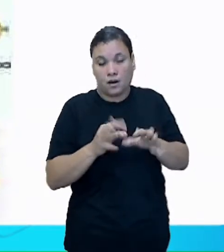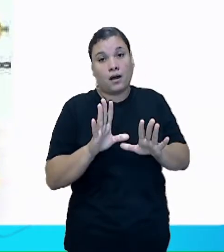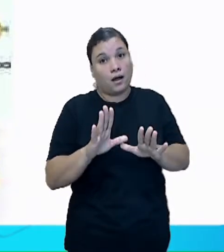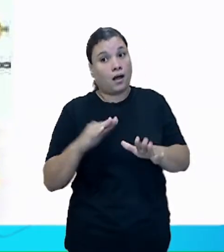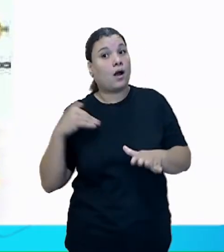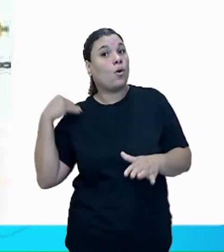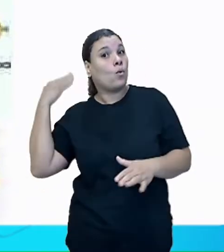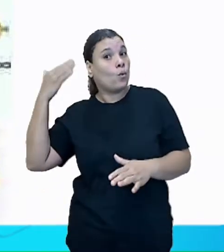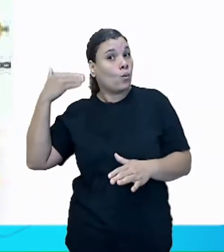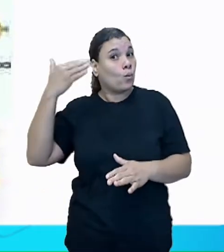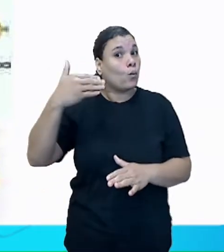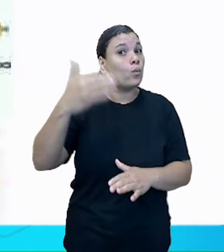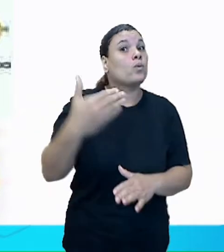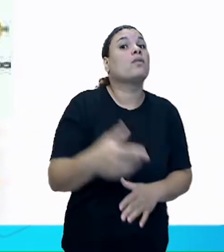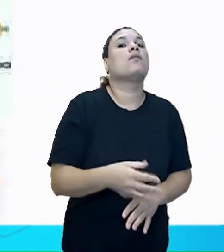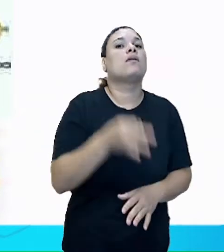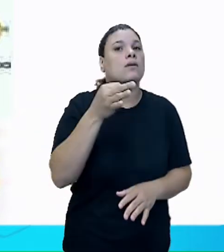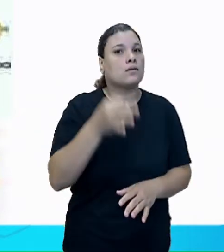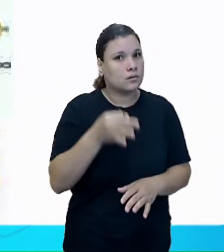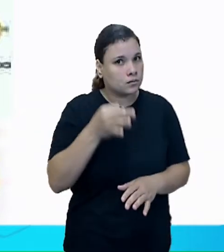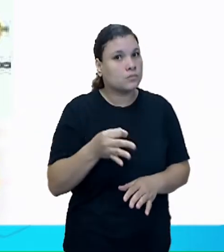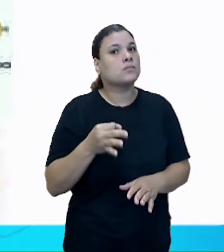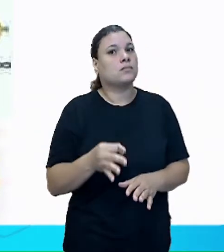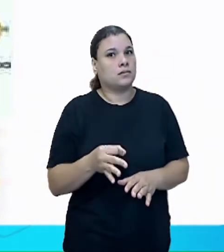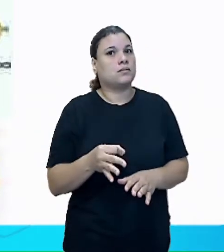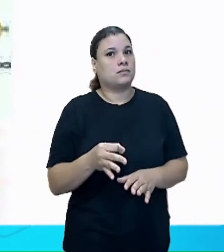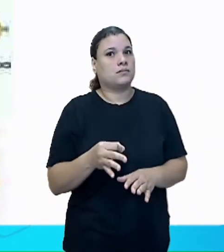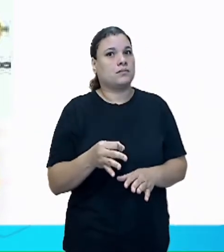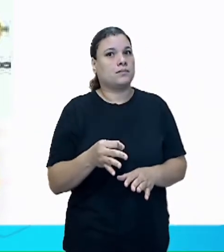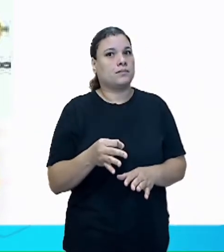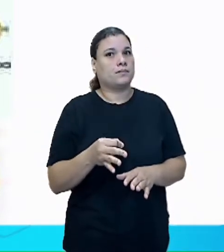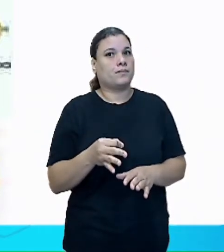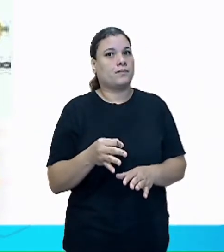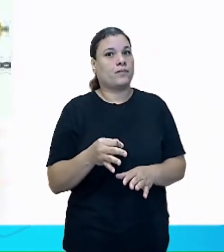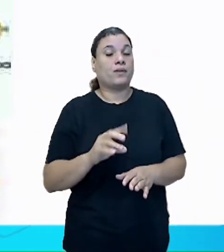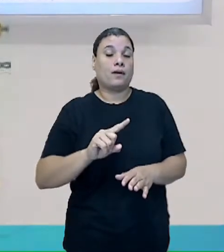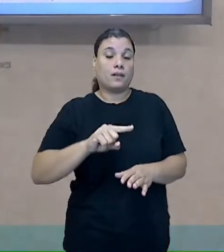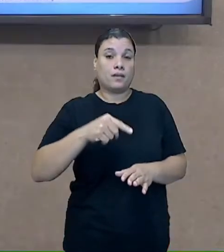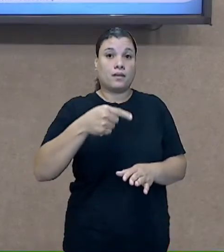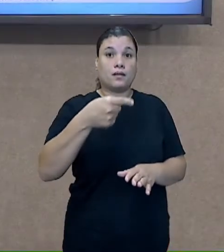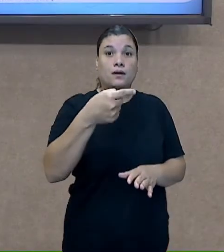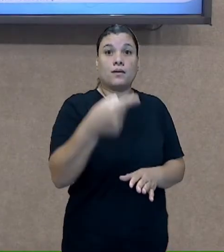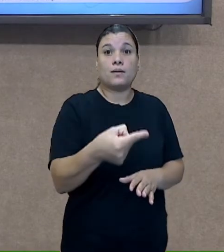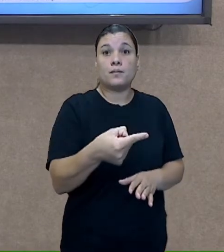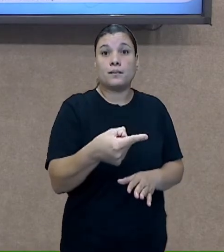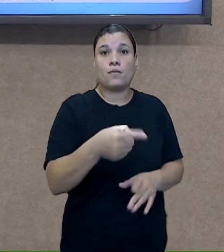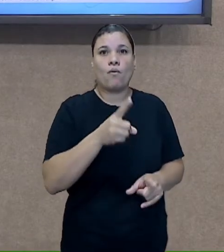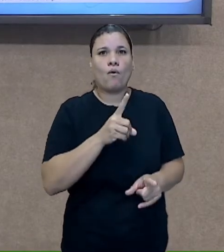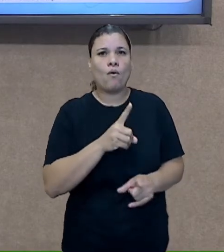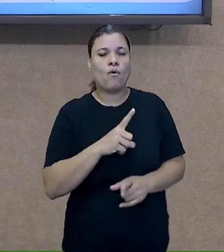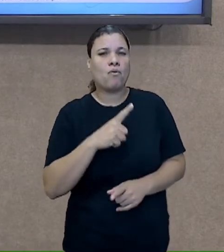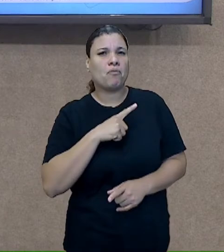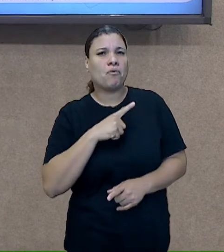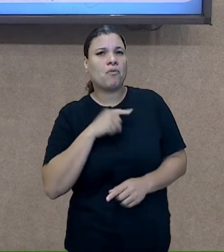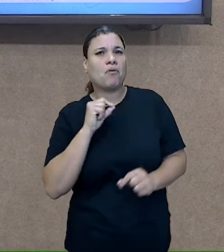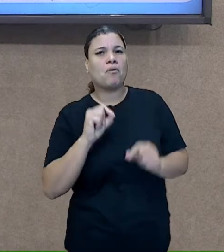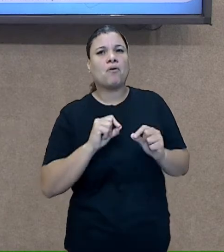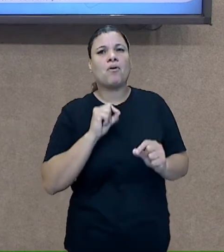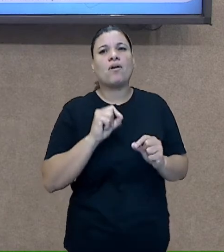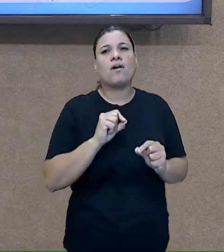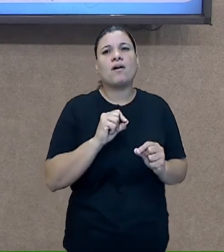transformando, passando por todo o processo de amadurecimento, e aí nós vamos ter